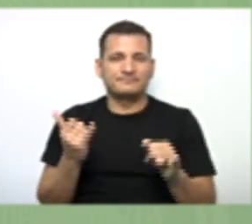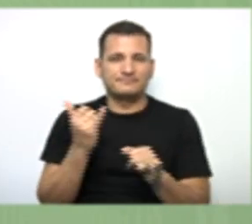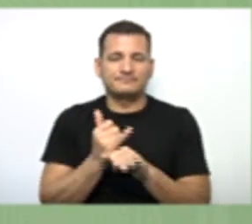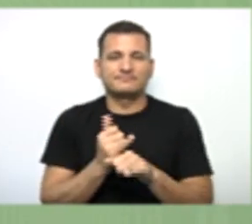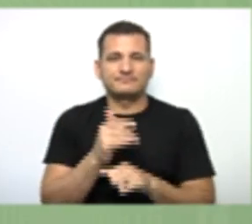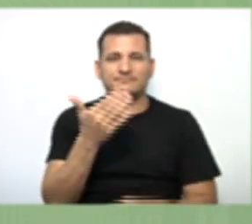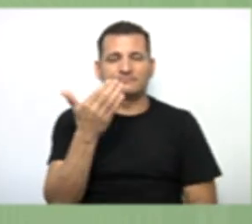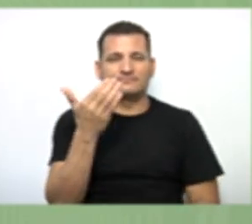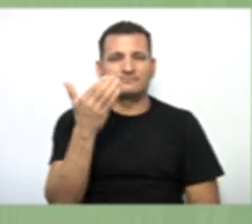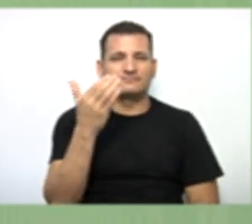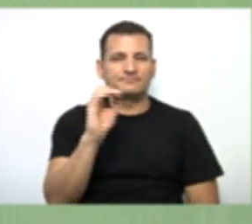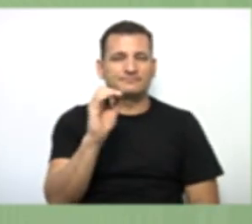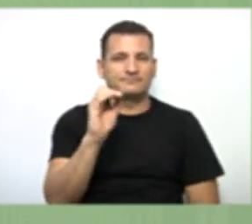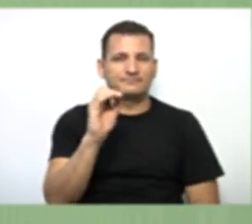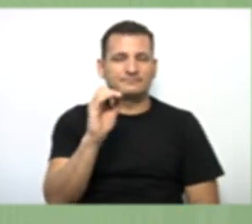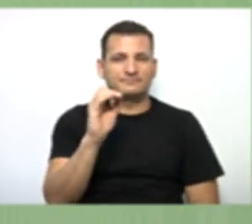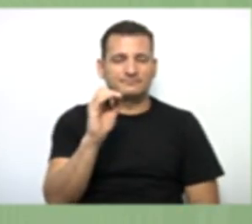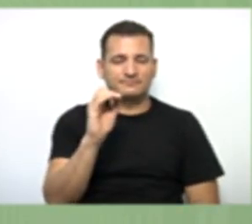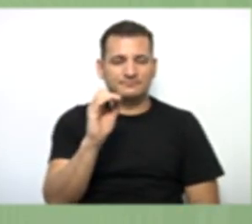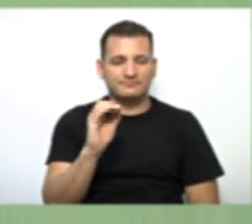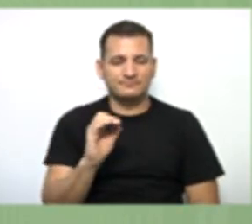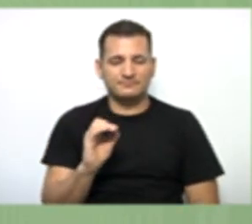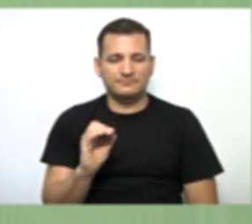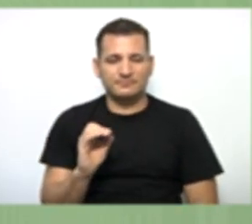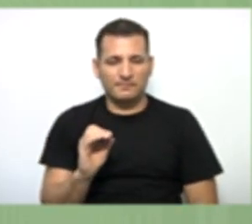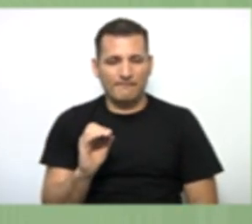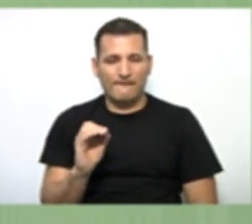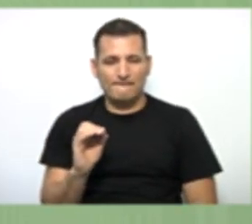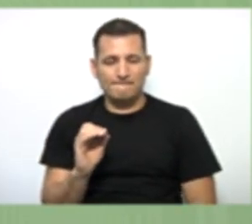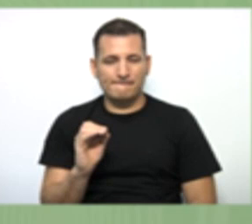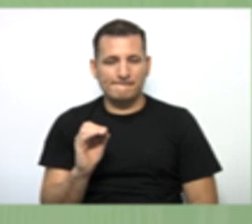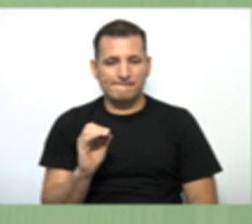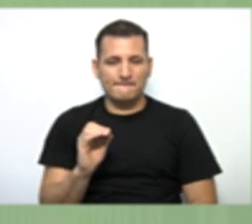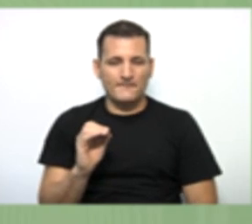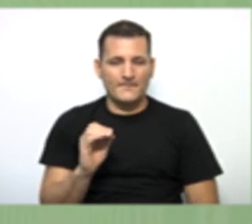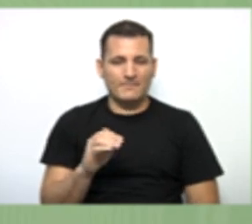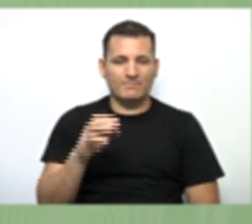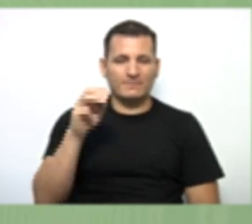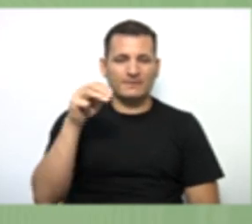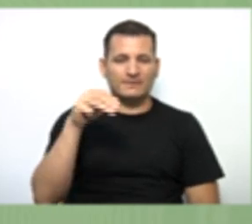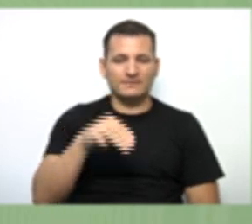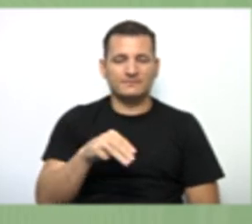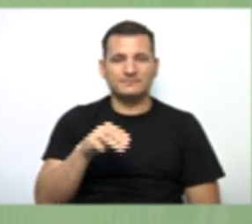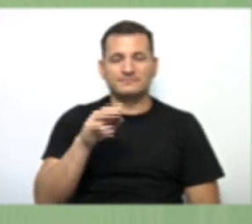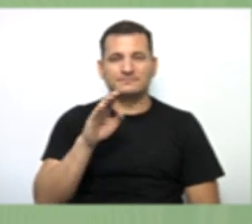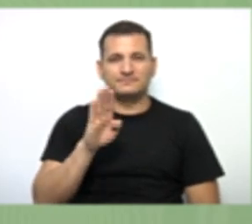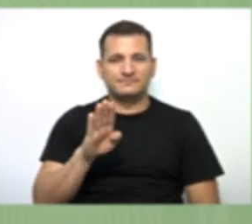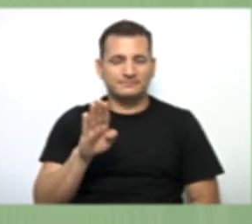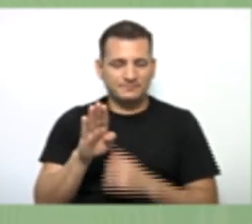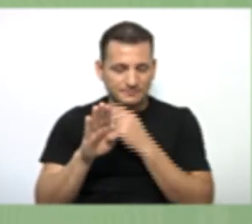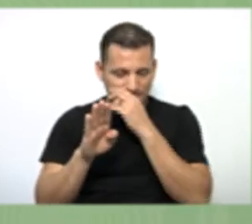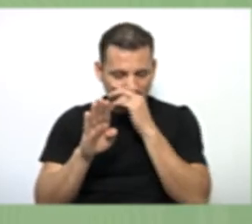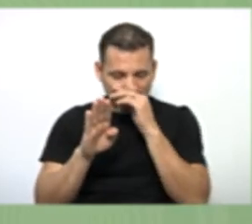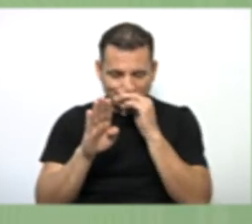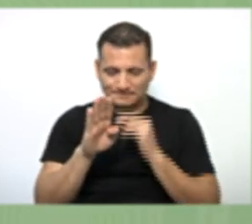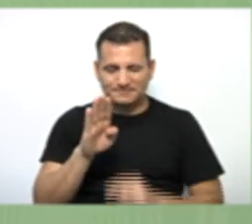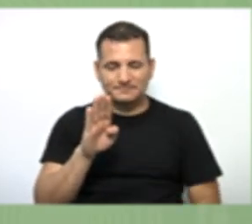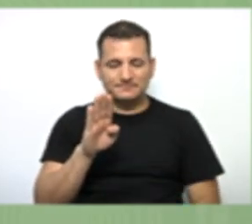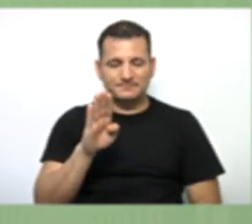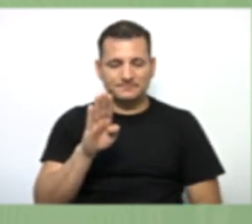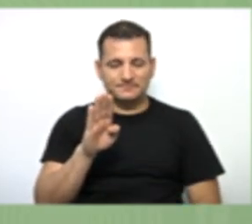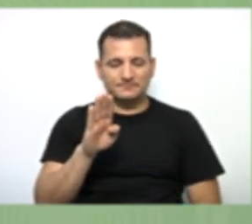internet de 10 M e o Bzinho minúsculo.